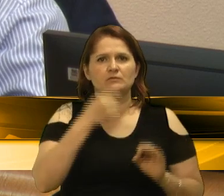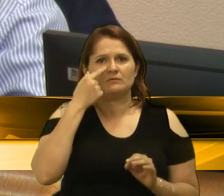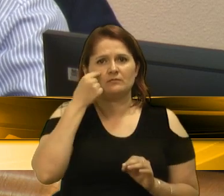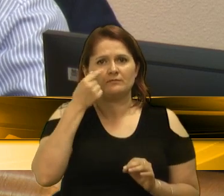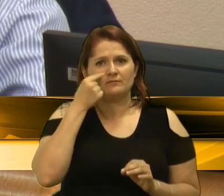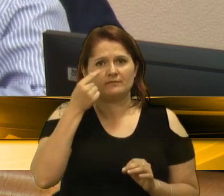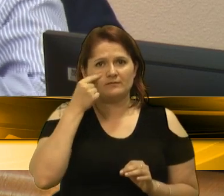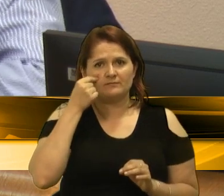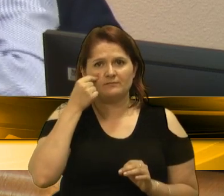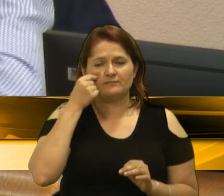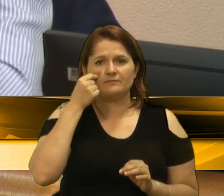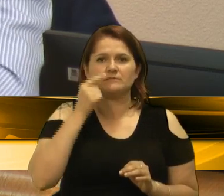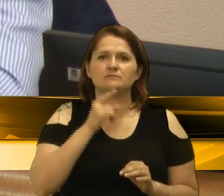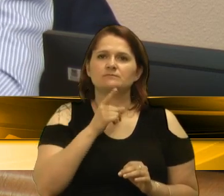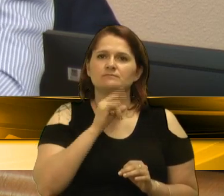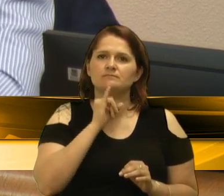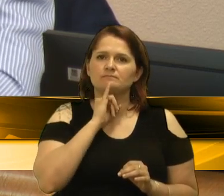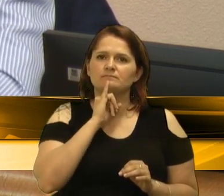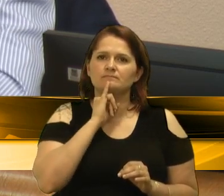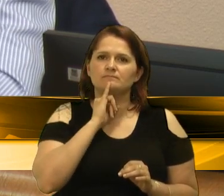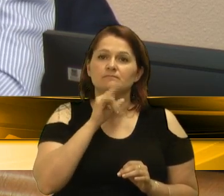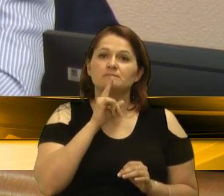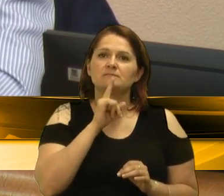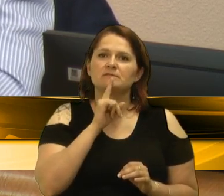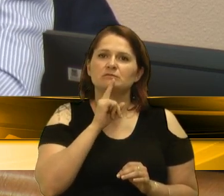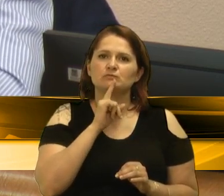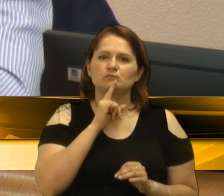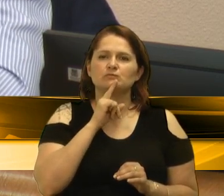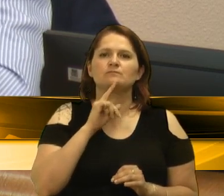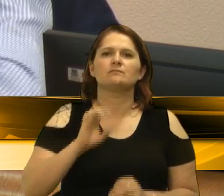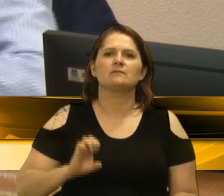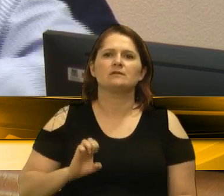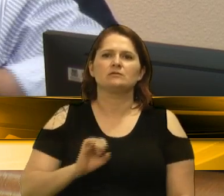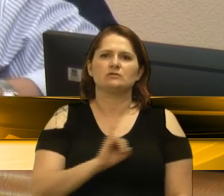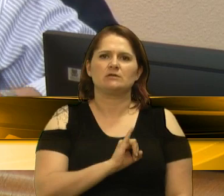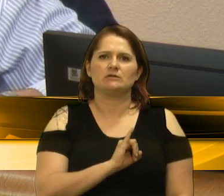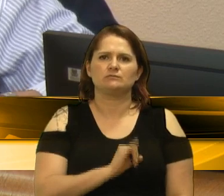Frisso, Alberto Meneguzzi e Edi Carlos Pereira de Souza.